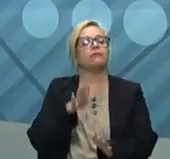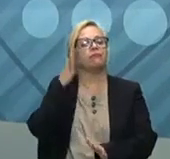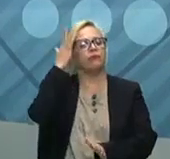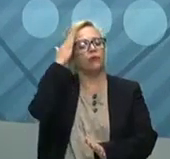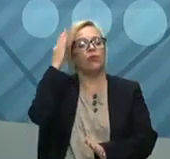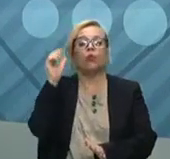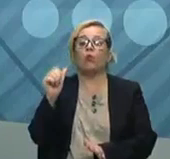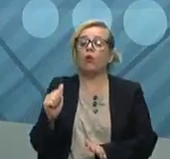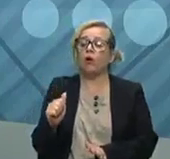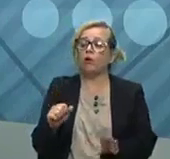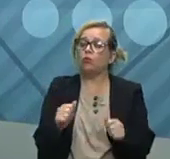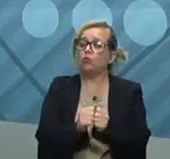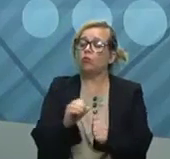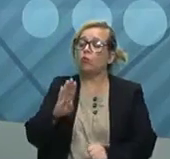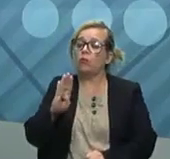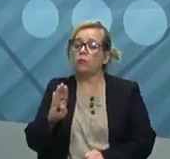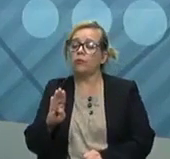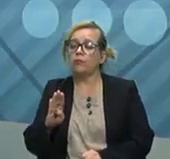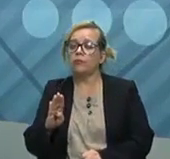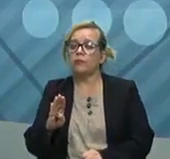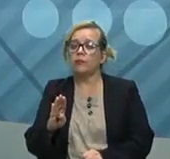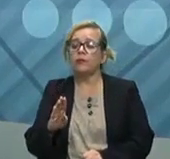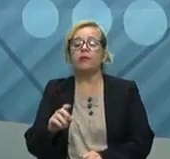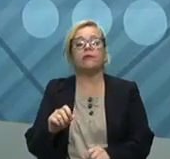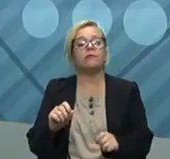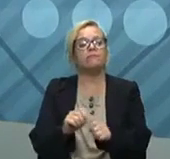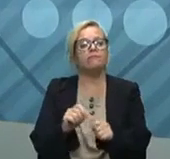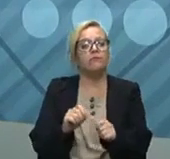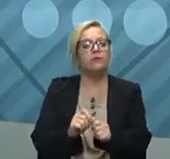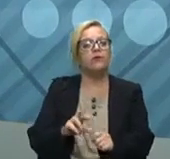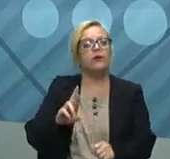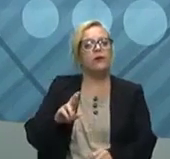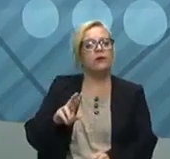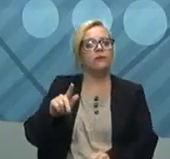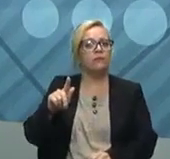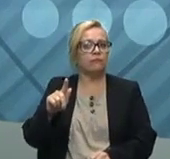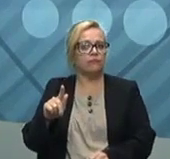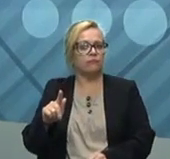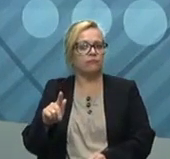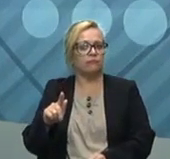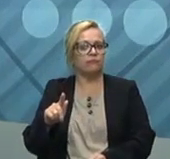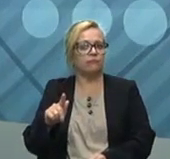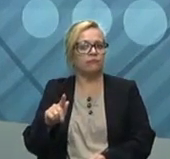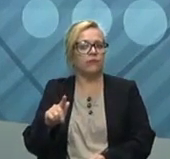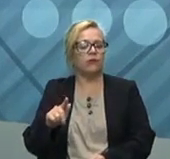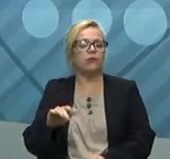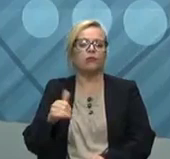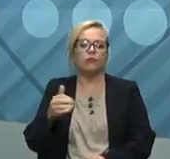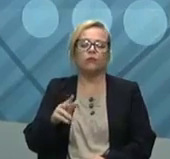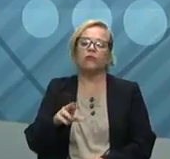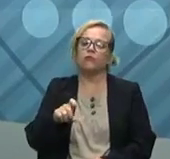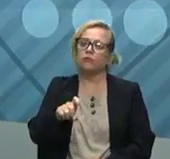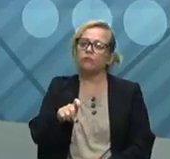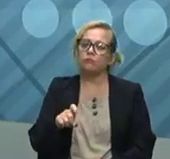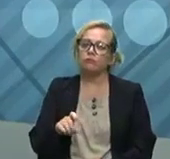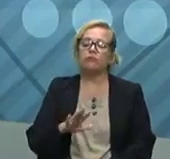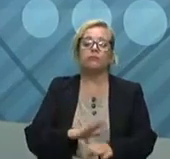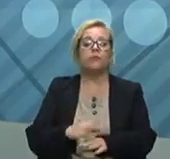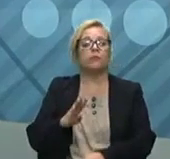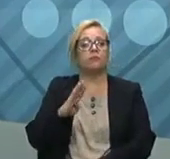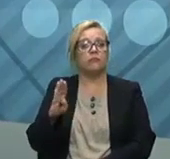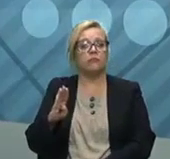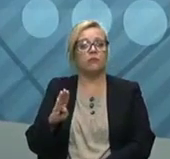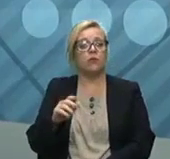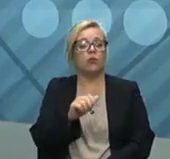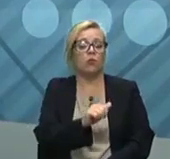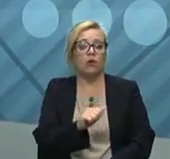o A e o B e construir a reta de regressão. Lembrando que, usualmente, nós escrevemos y igual a x mais b, sendo